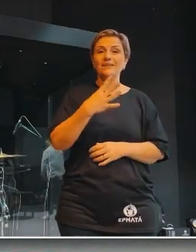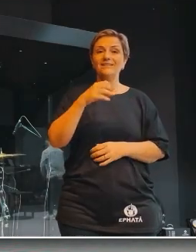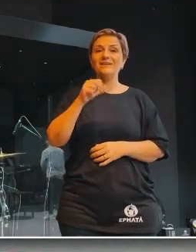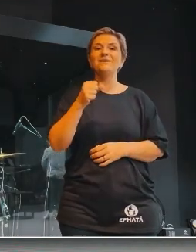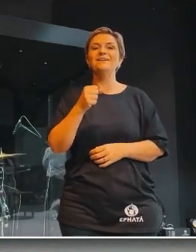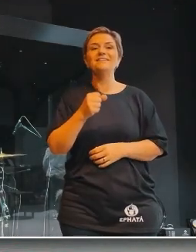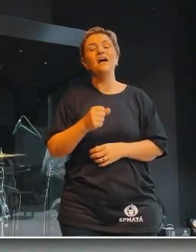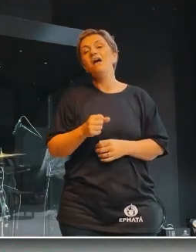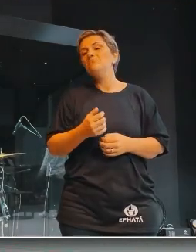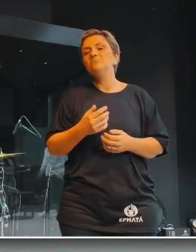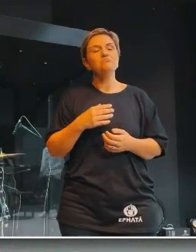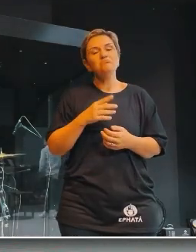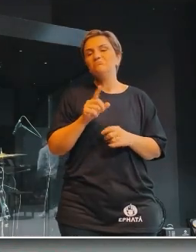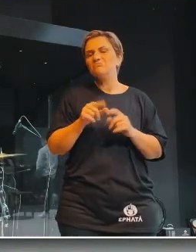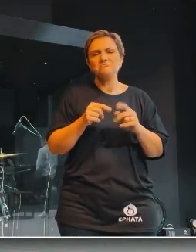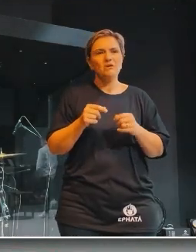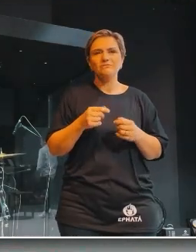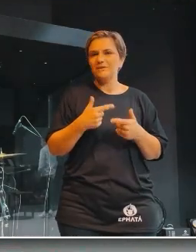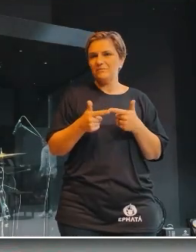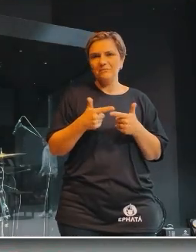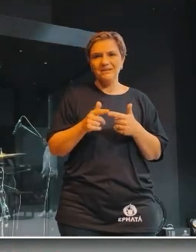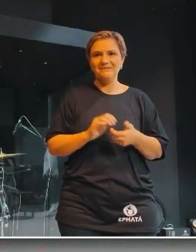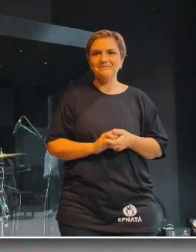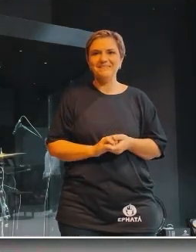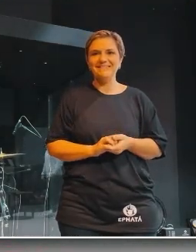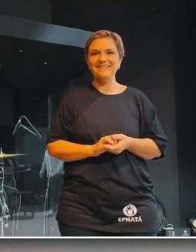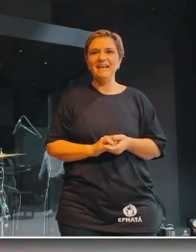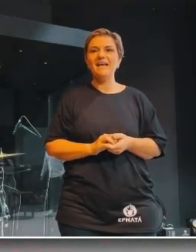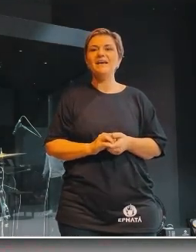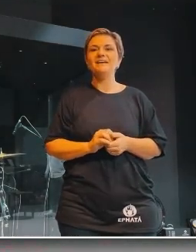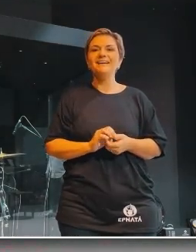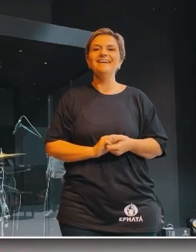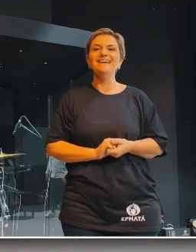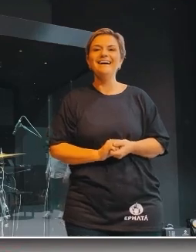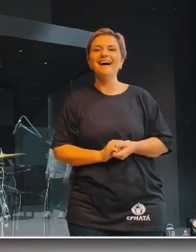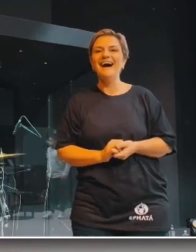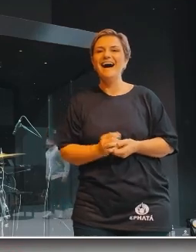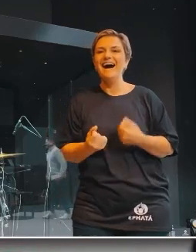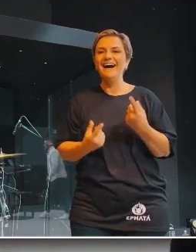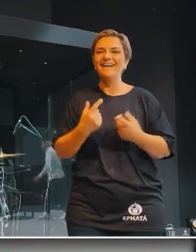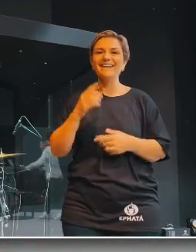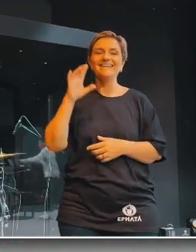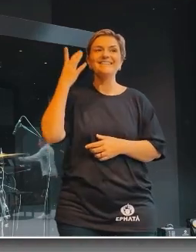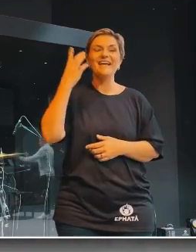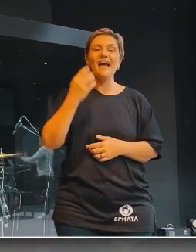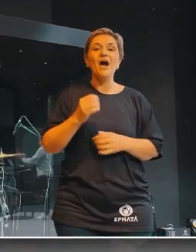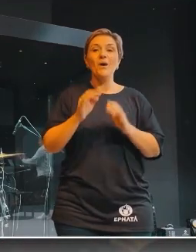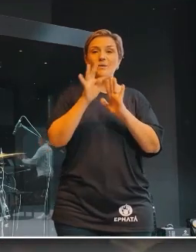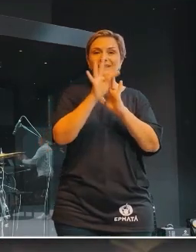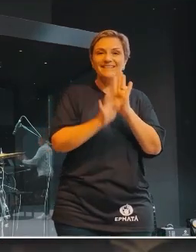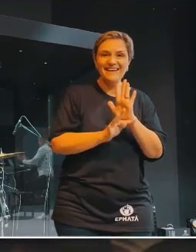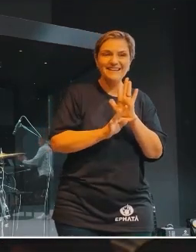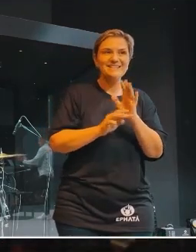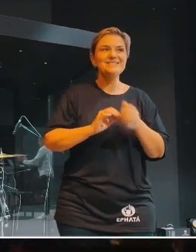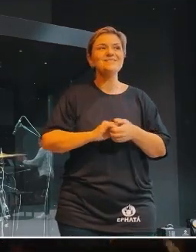Eu não sei você, mas eu estou todo arrepiado. Algo está acontecendo. Assim diz o texto: